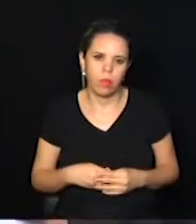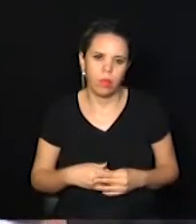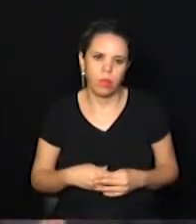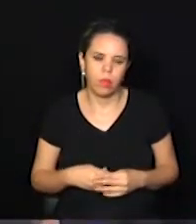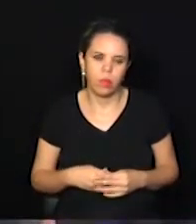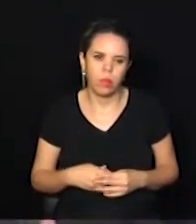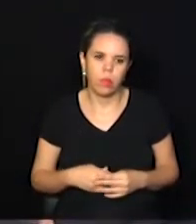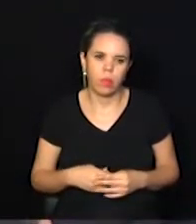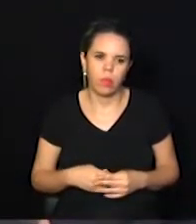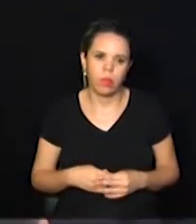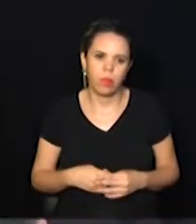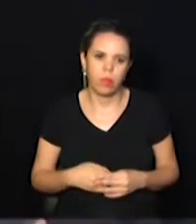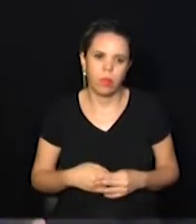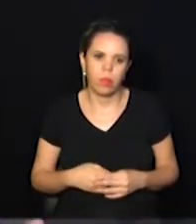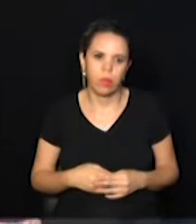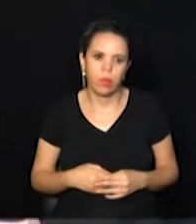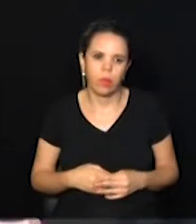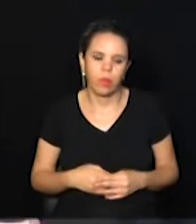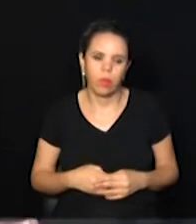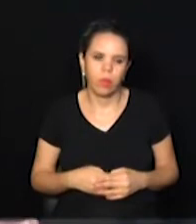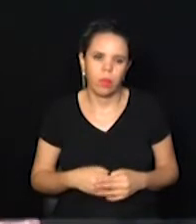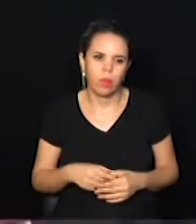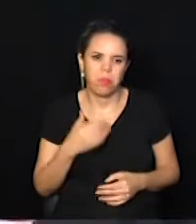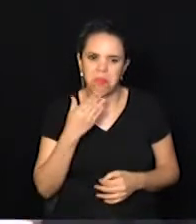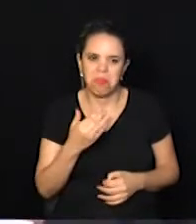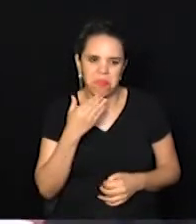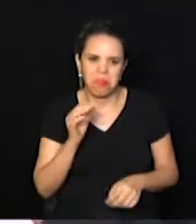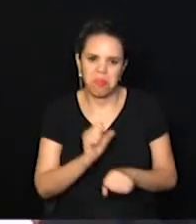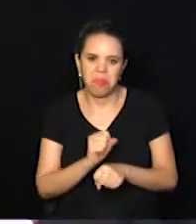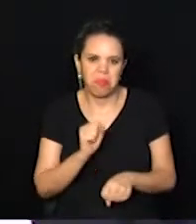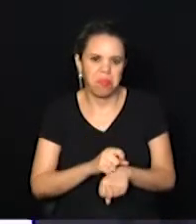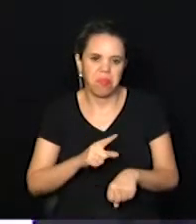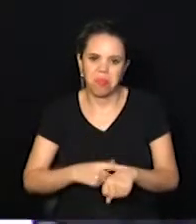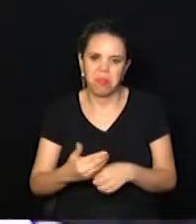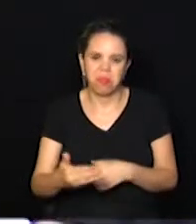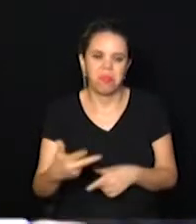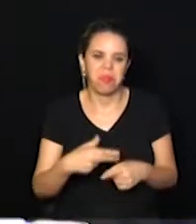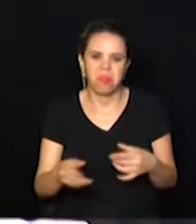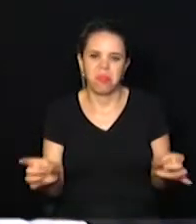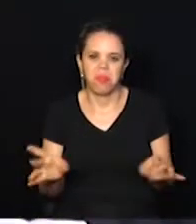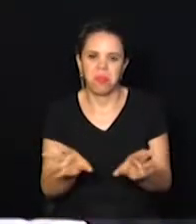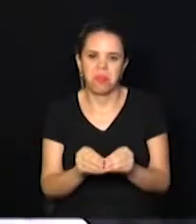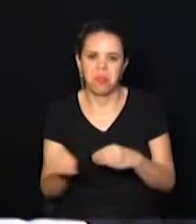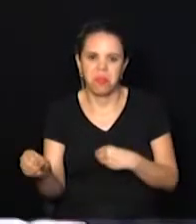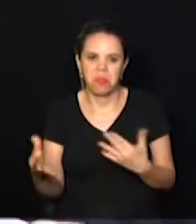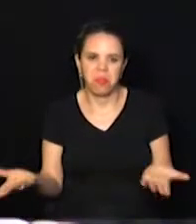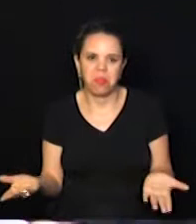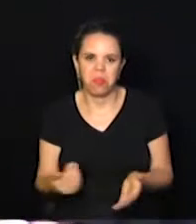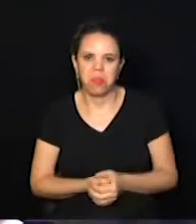caso, não está caminhando, ela está esperando o tempo passar simplesmente para o crime